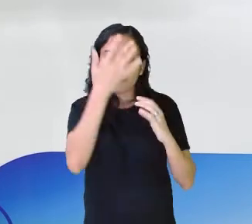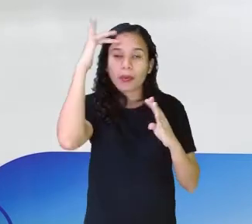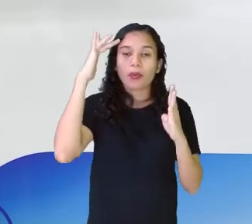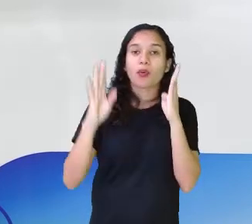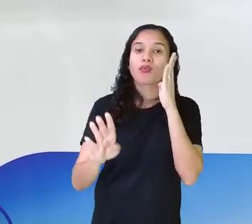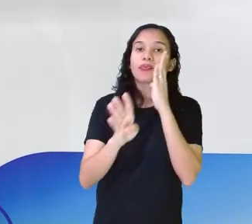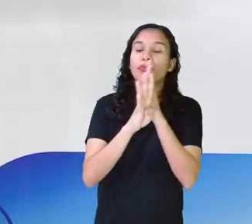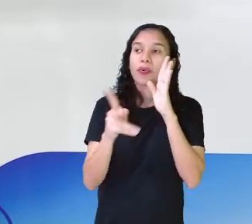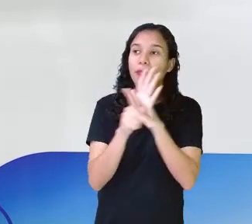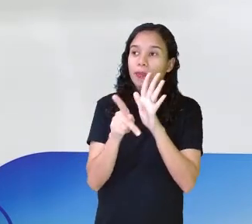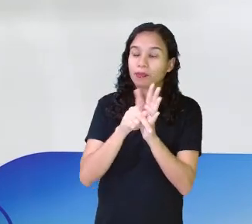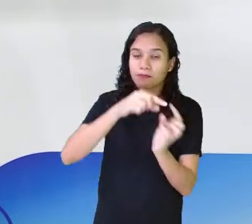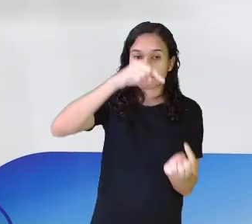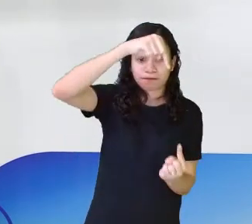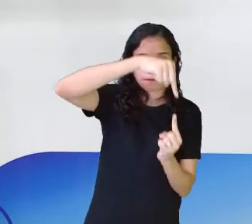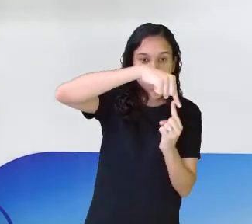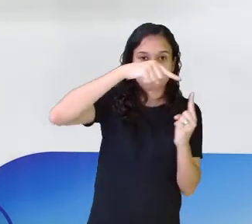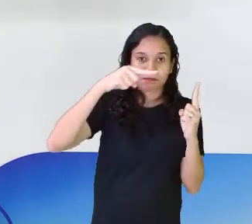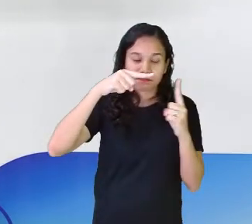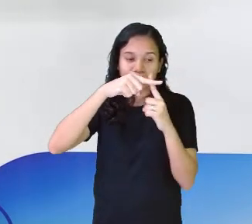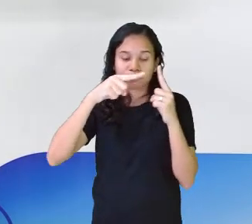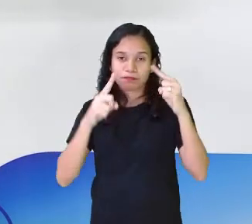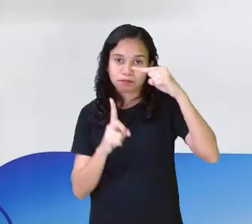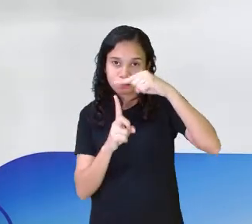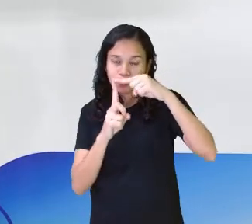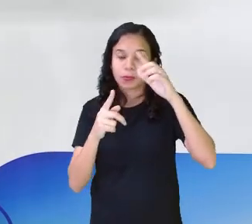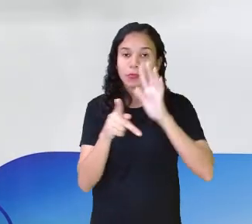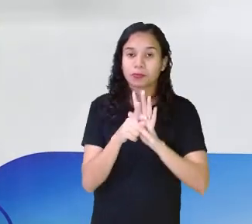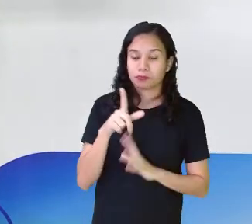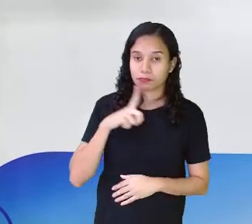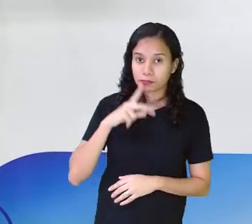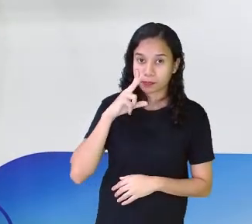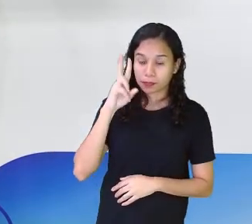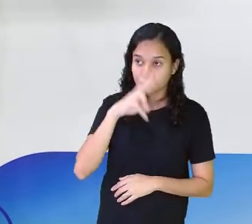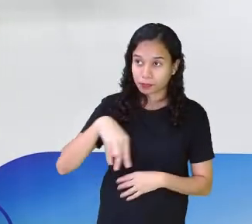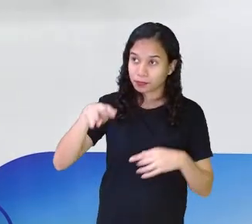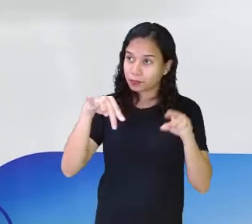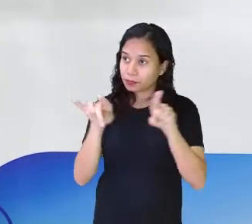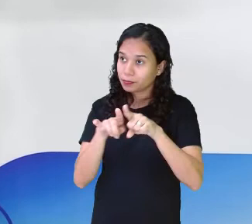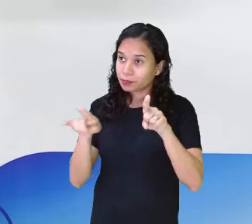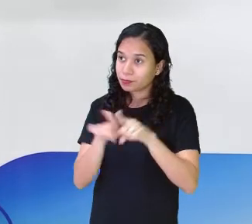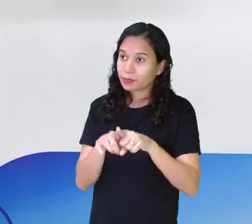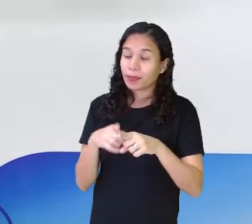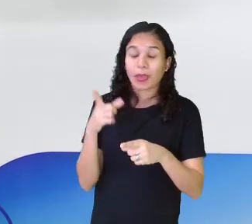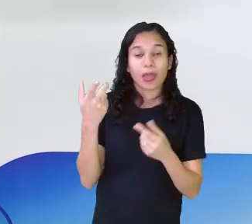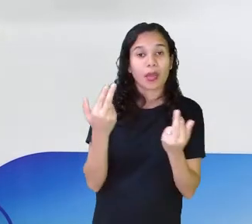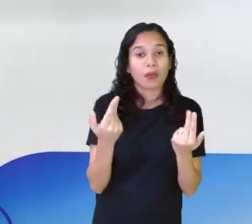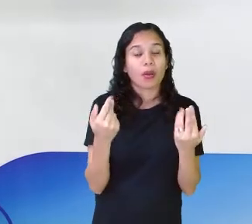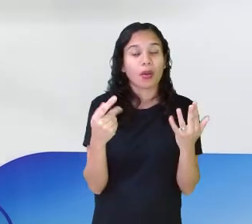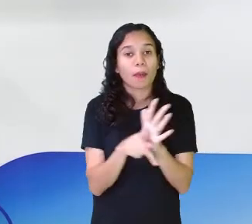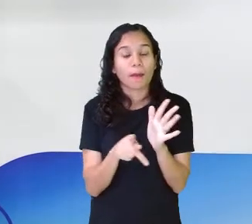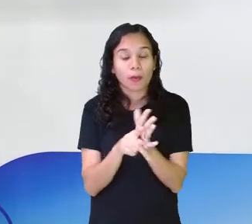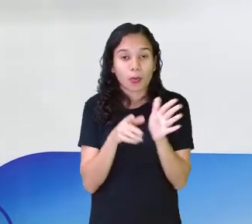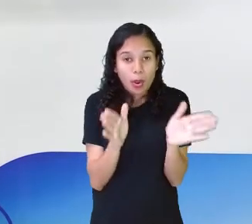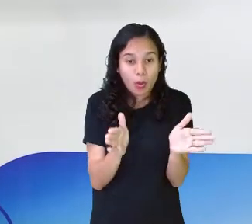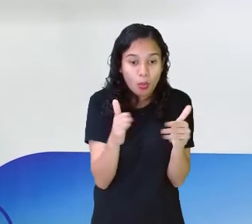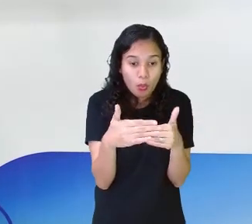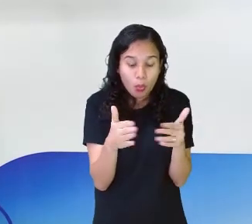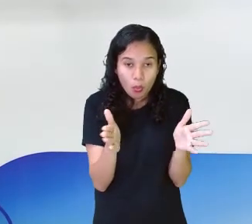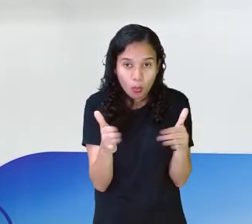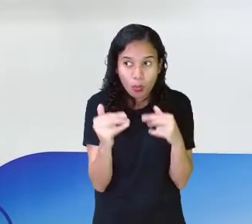encontrar os seus vértices, as suas arestas e as suas faces, claro. Olha aí, é como se esse cubo